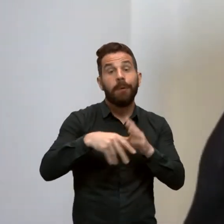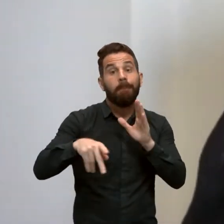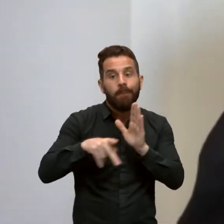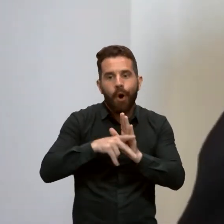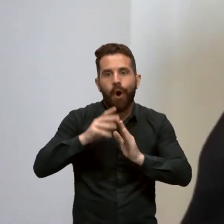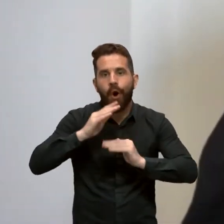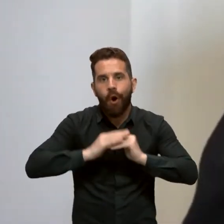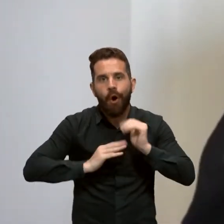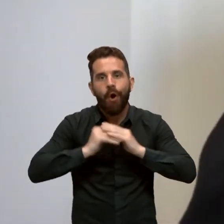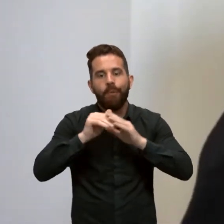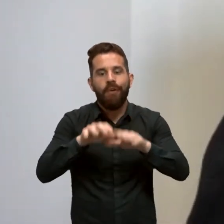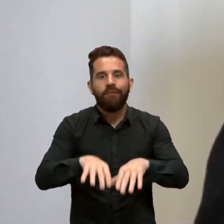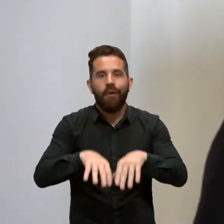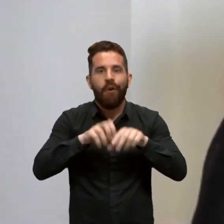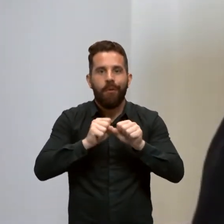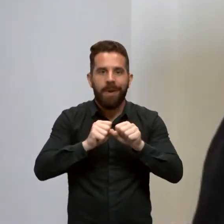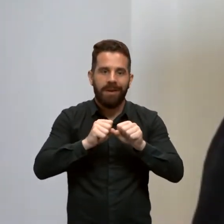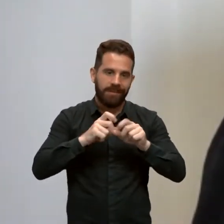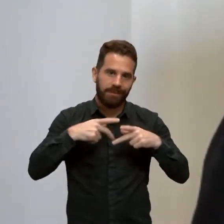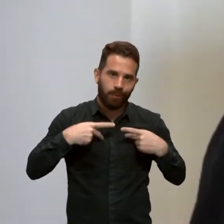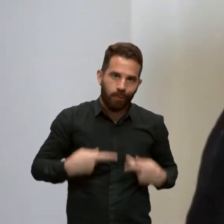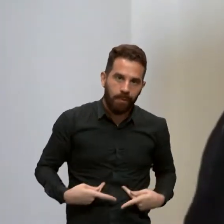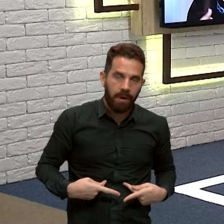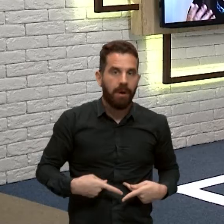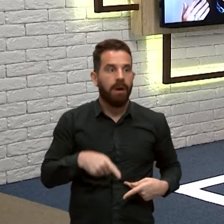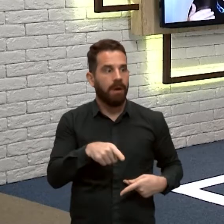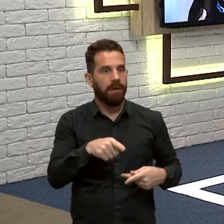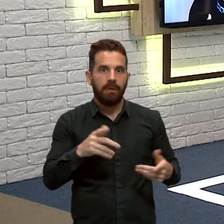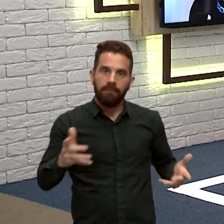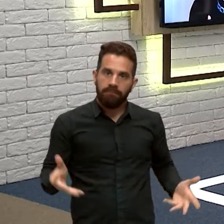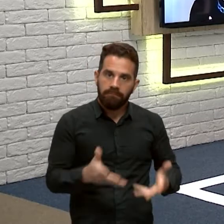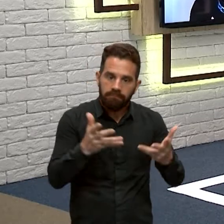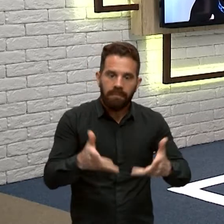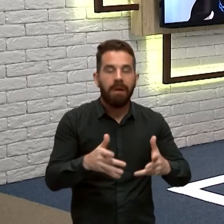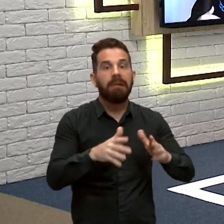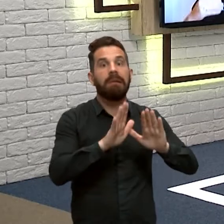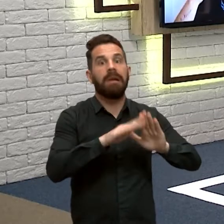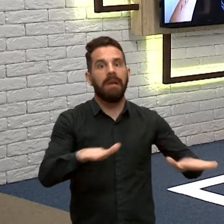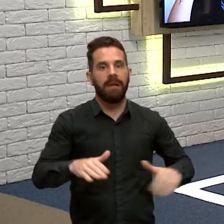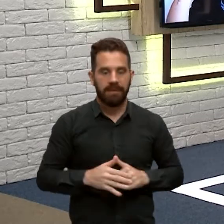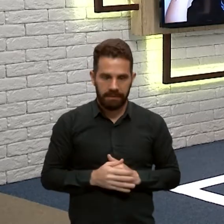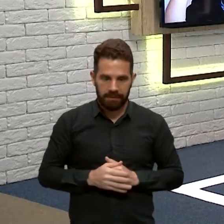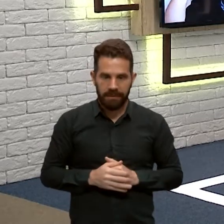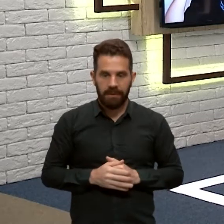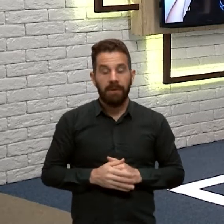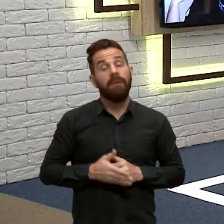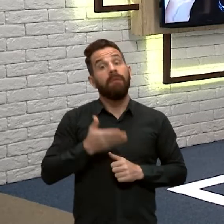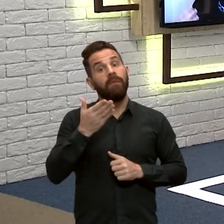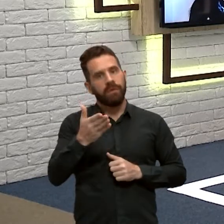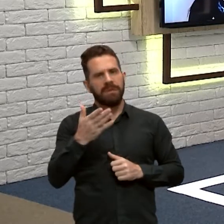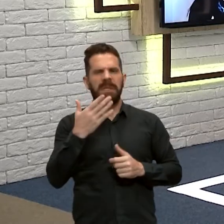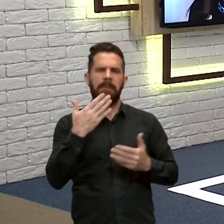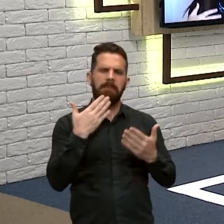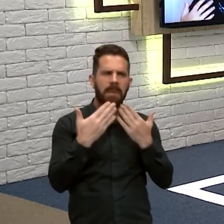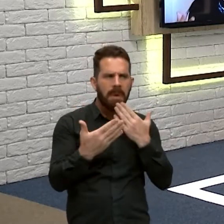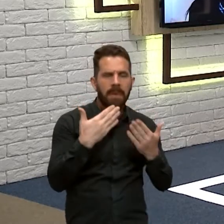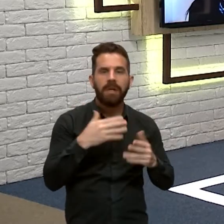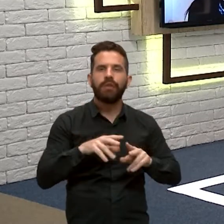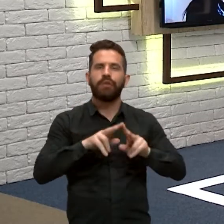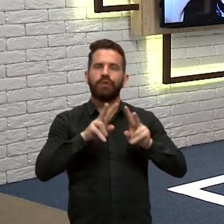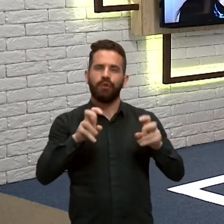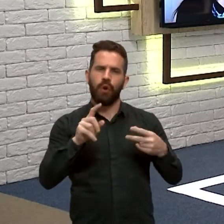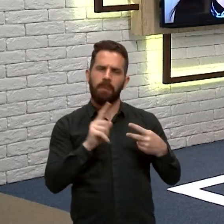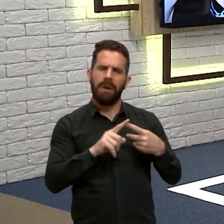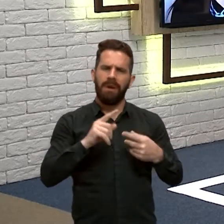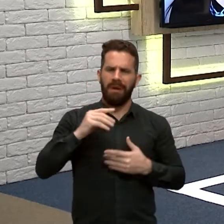na educação das crianças. Você estava dialogando há pouco com a Adriana sobre o papel do